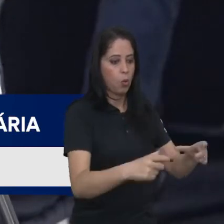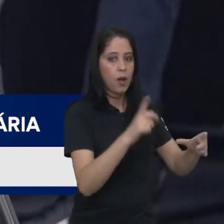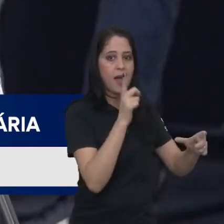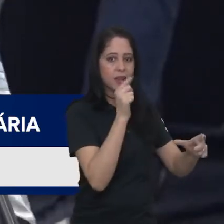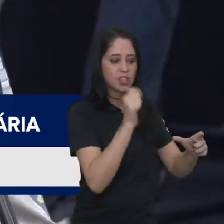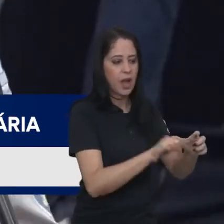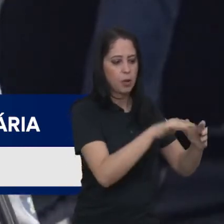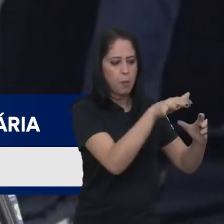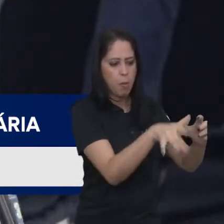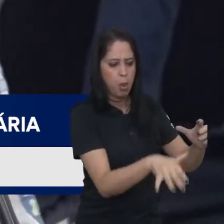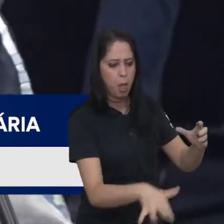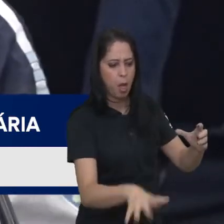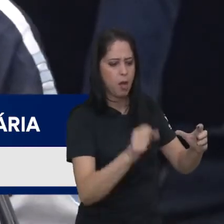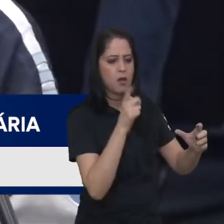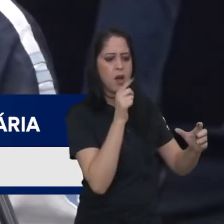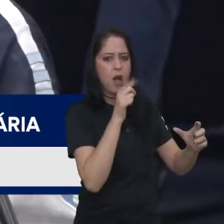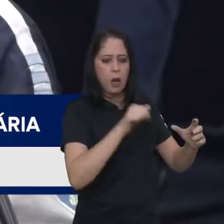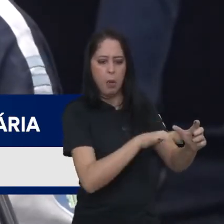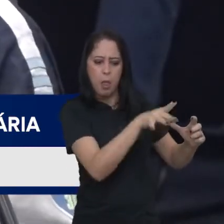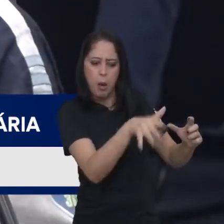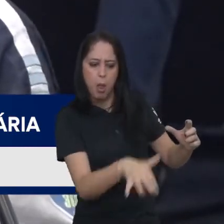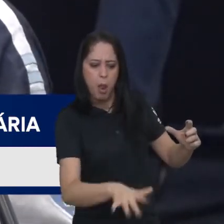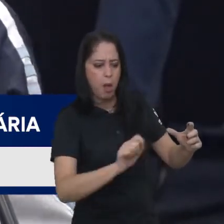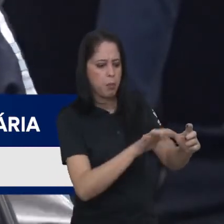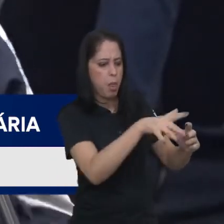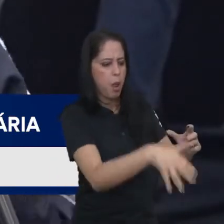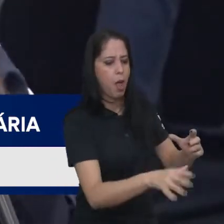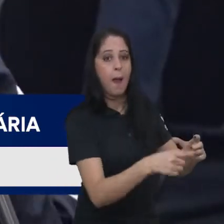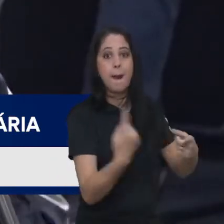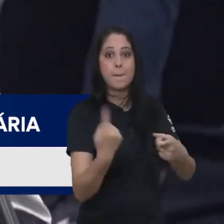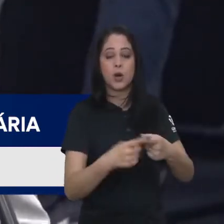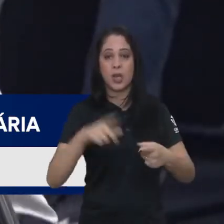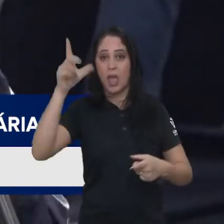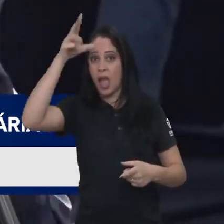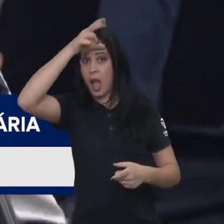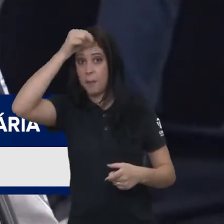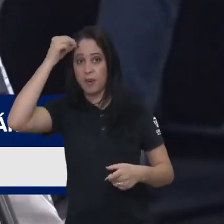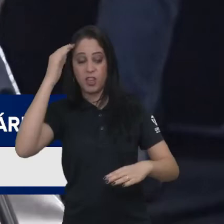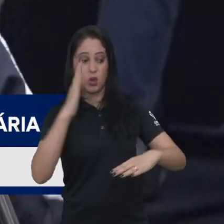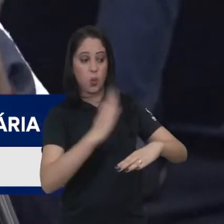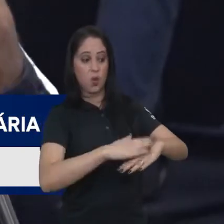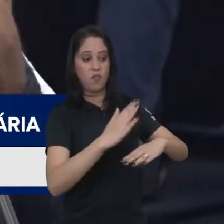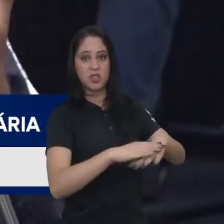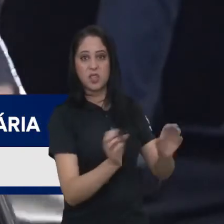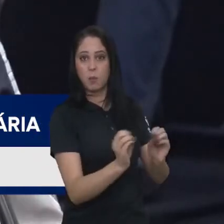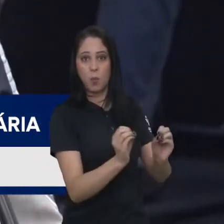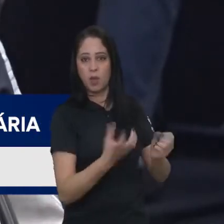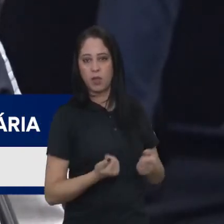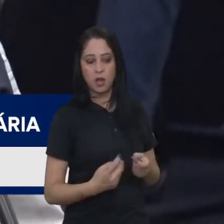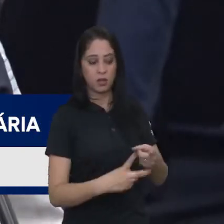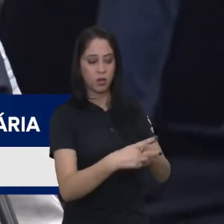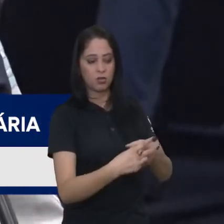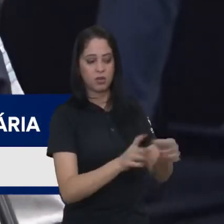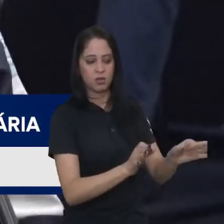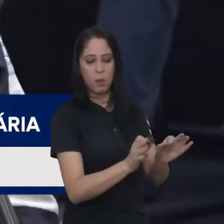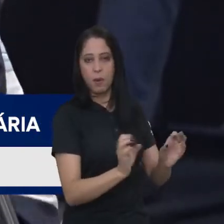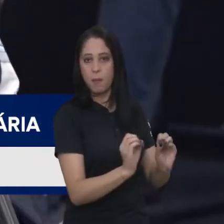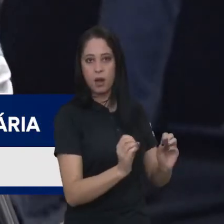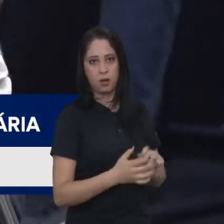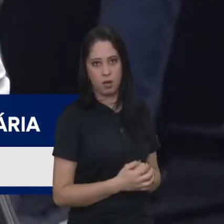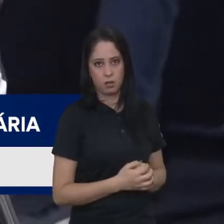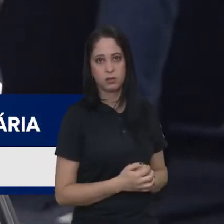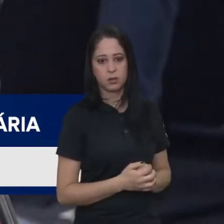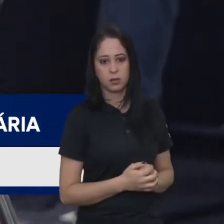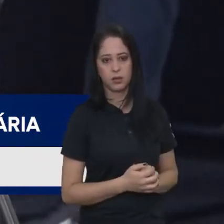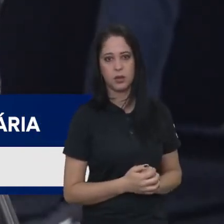uma situação muito difícil, está tudo imundado de água porque a prefeitura não faz o serviço que a ferrovia fazia. e